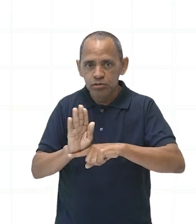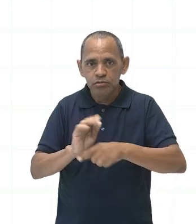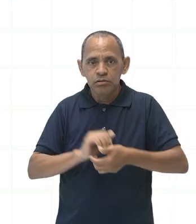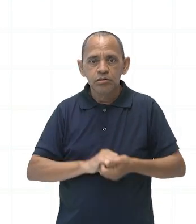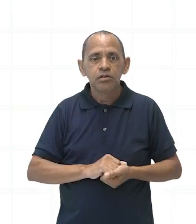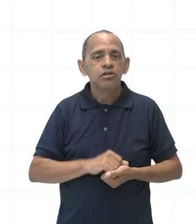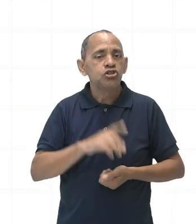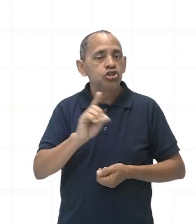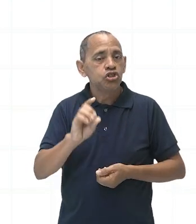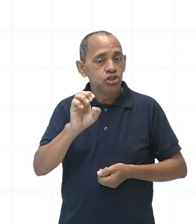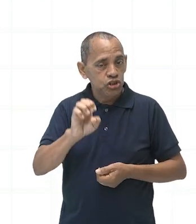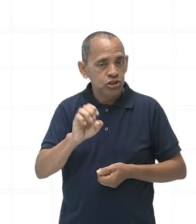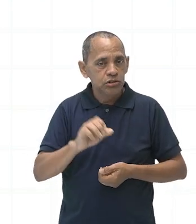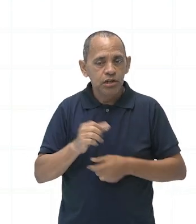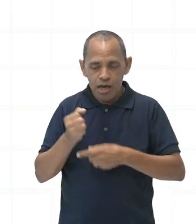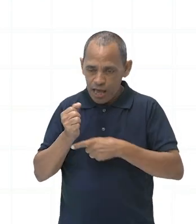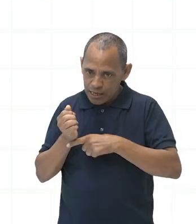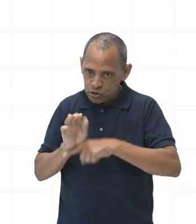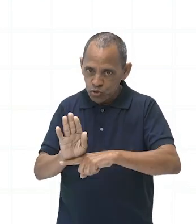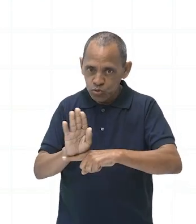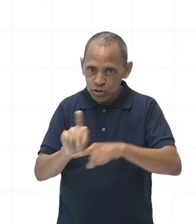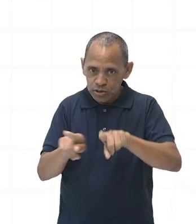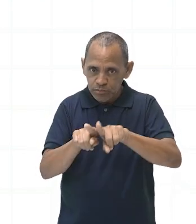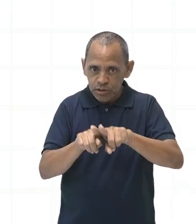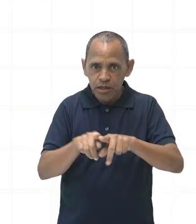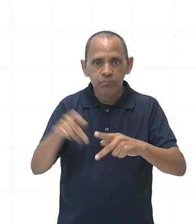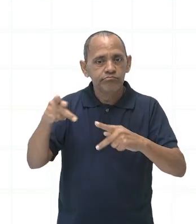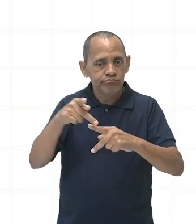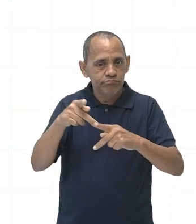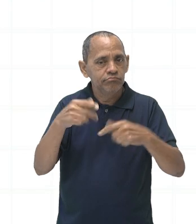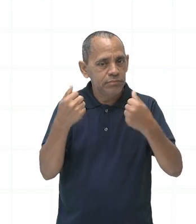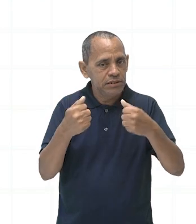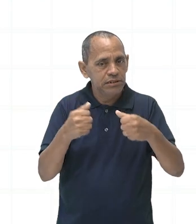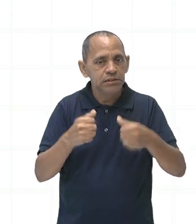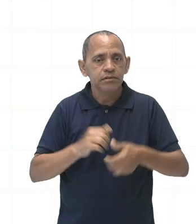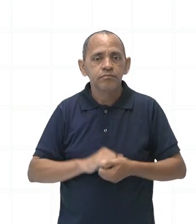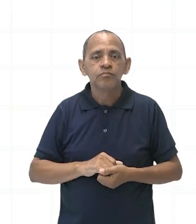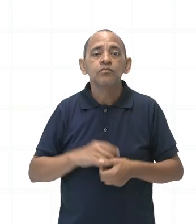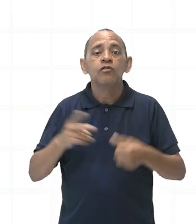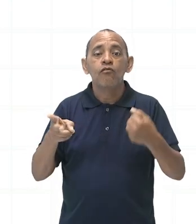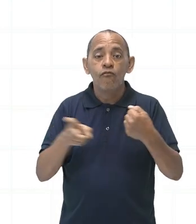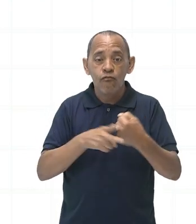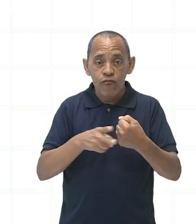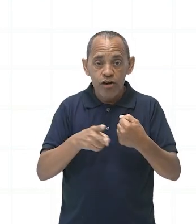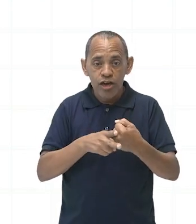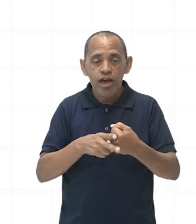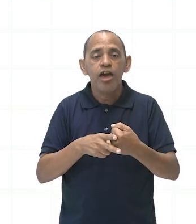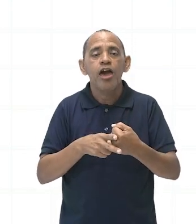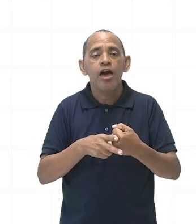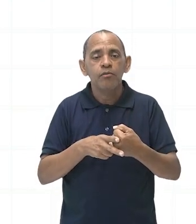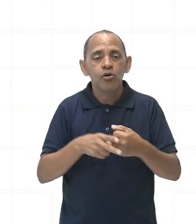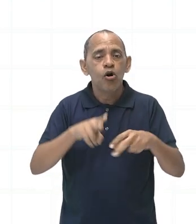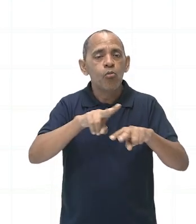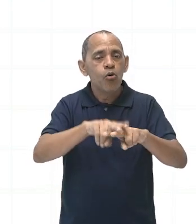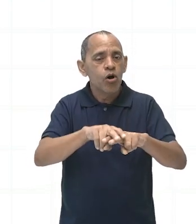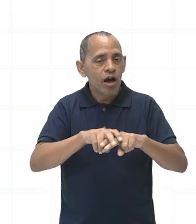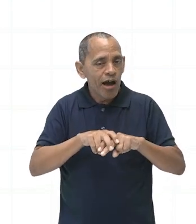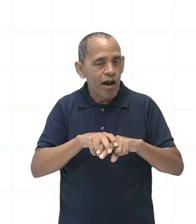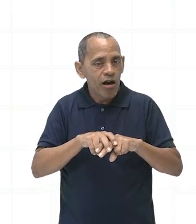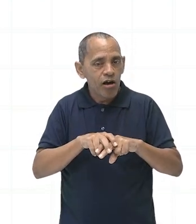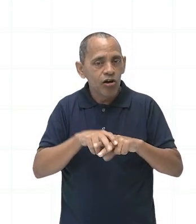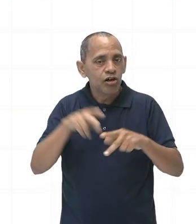precisa sim de preposição no complemento. Então, o meu verbo, no caso da existência da